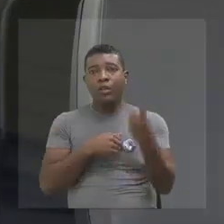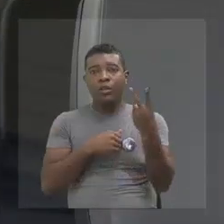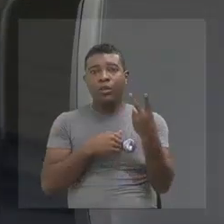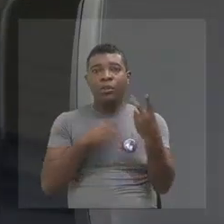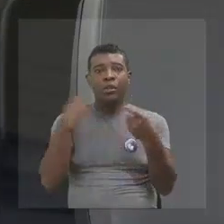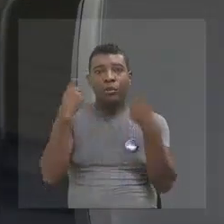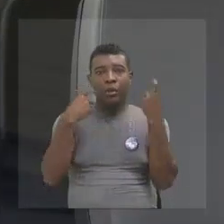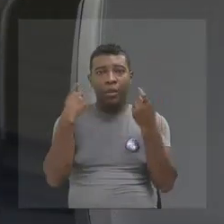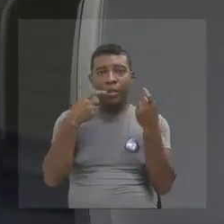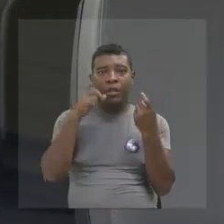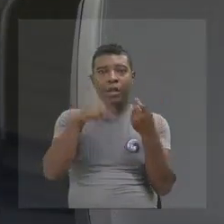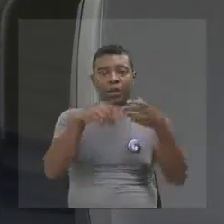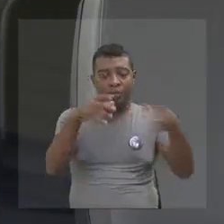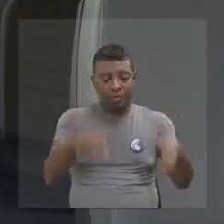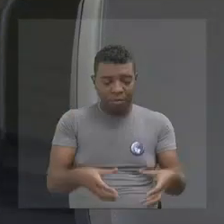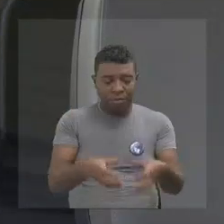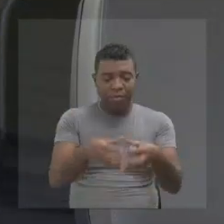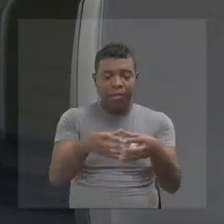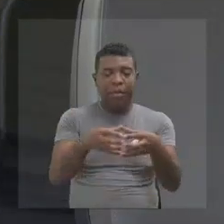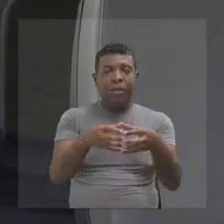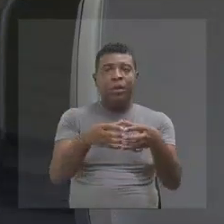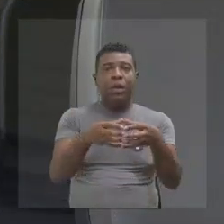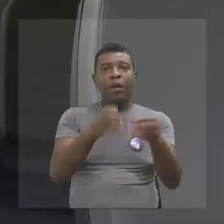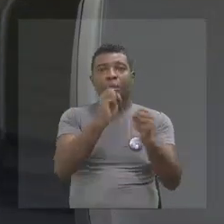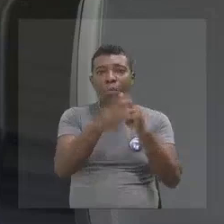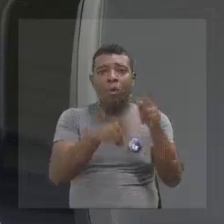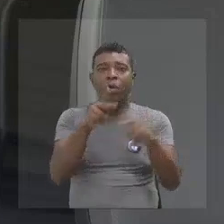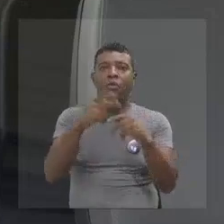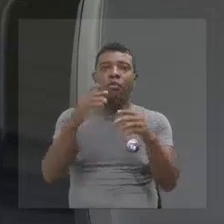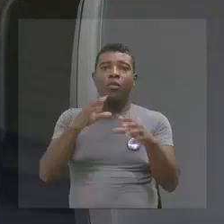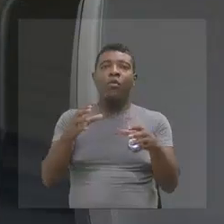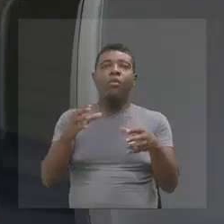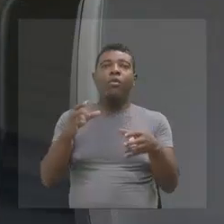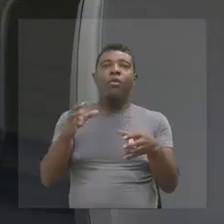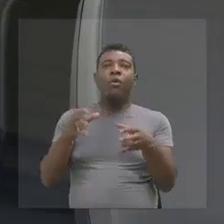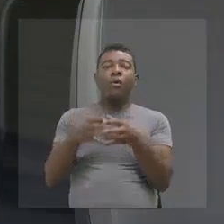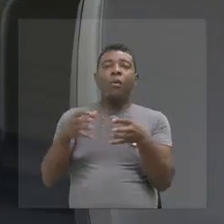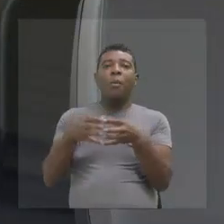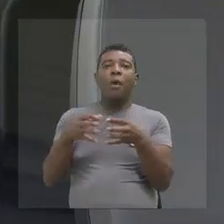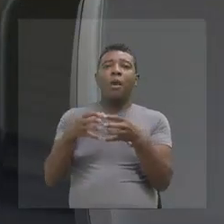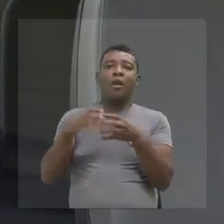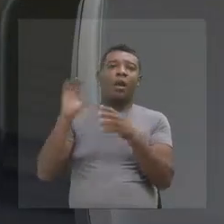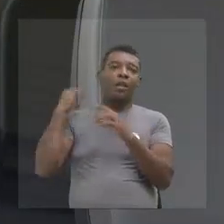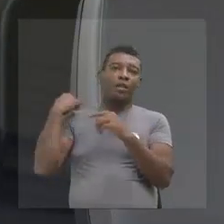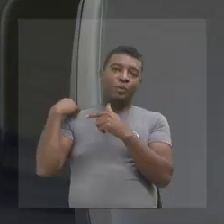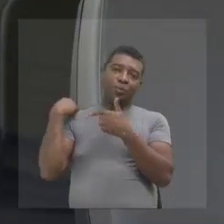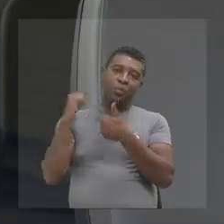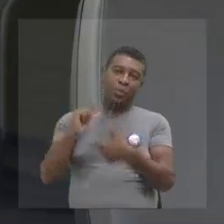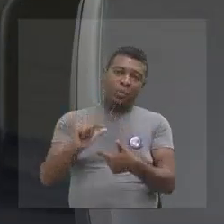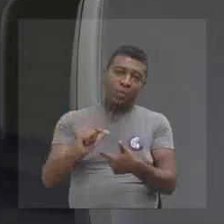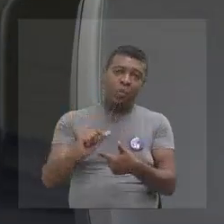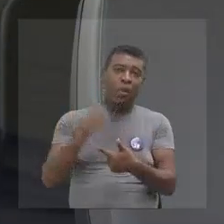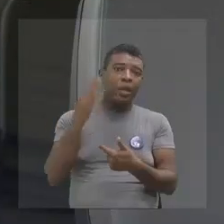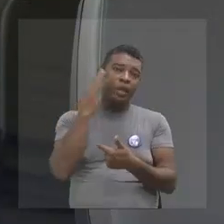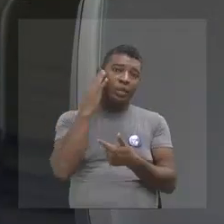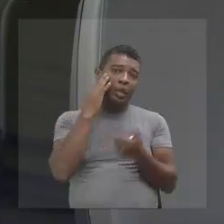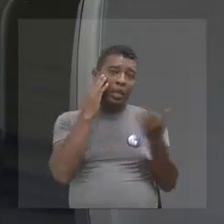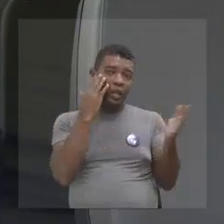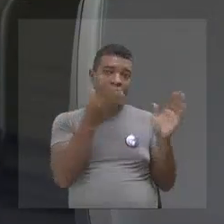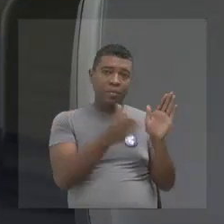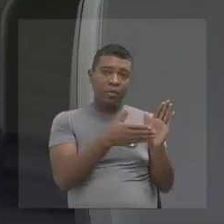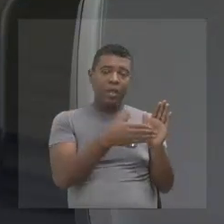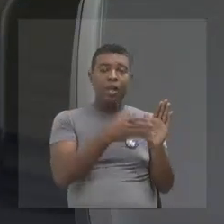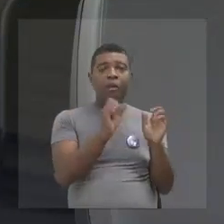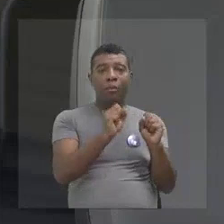povos comunidades tradicionais né E sei que essa pasta pode colaborar com essas demandas primeiro é